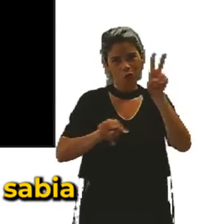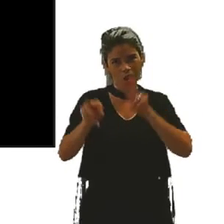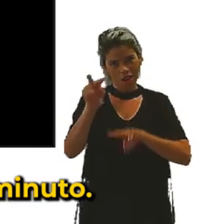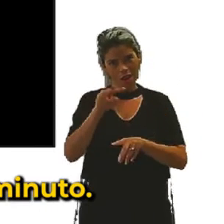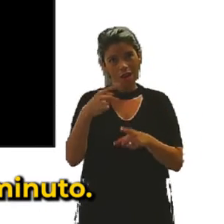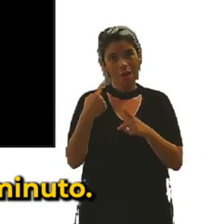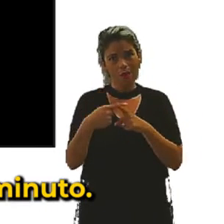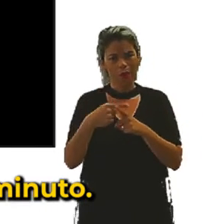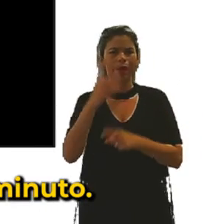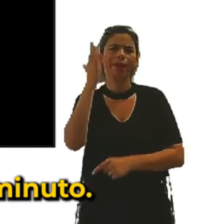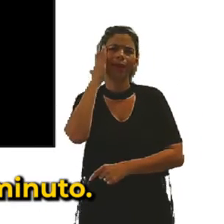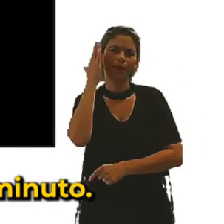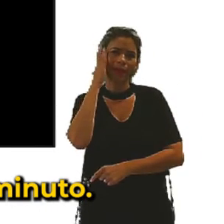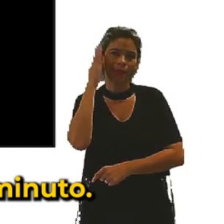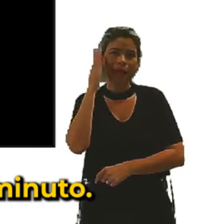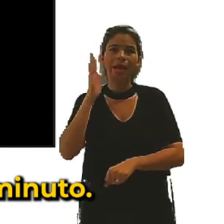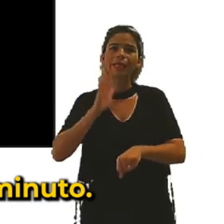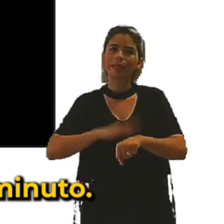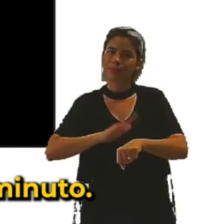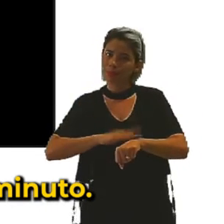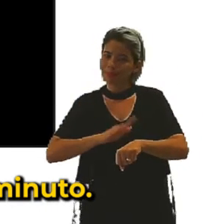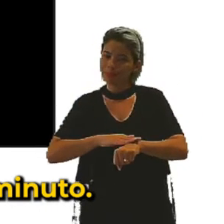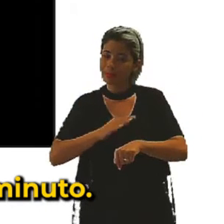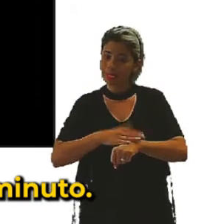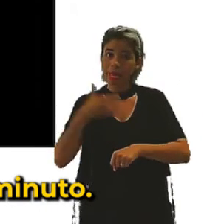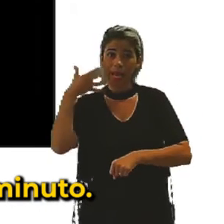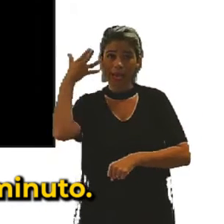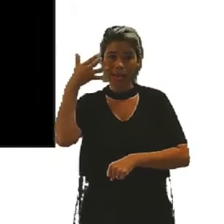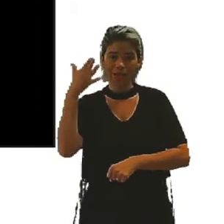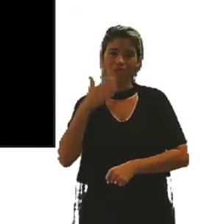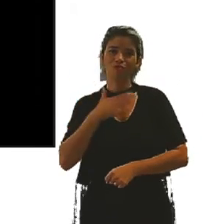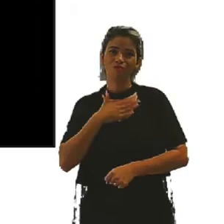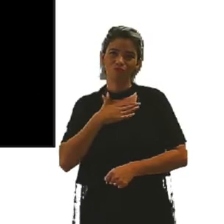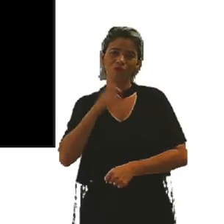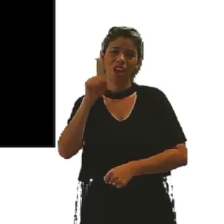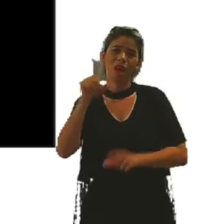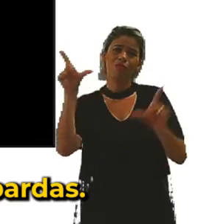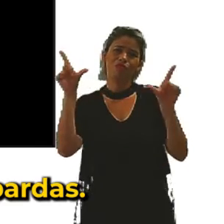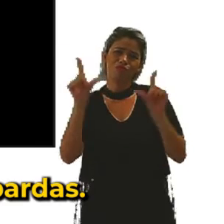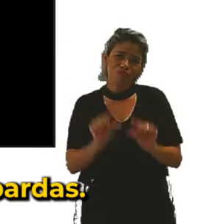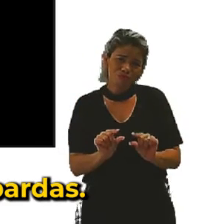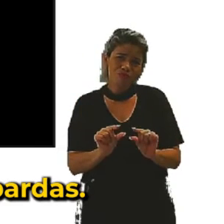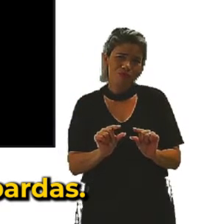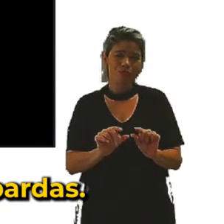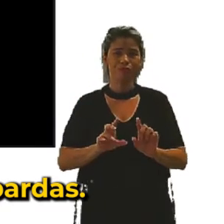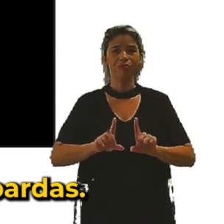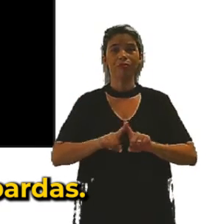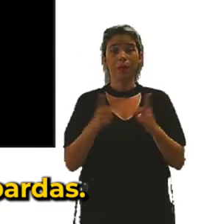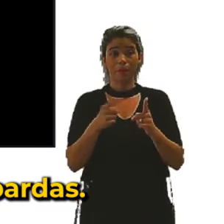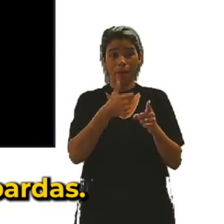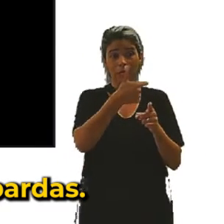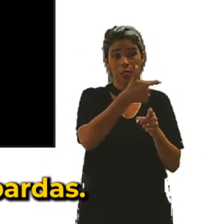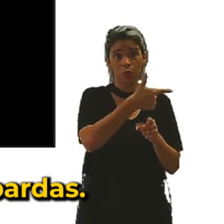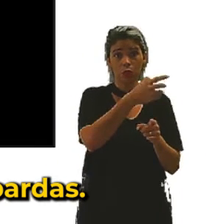porque eu sabia justamente que o tempo ele era diminuto. Vejam só, em uma década,